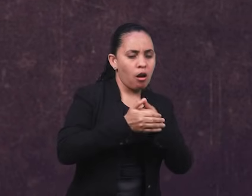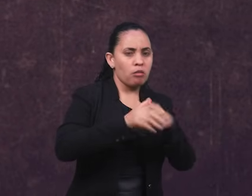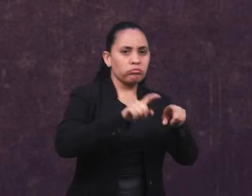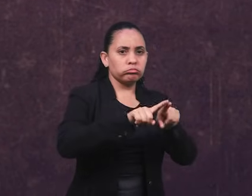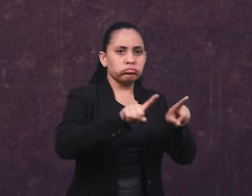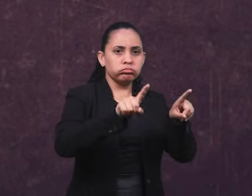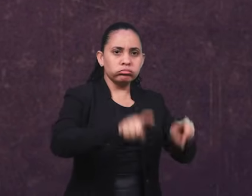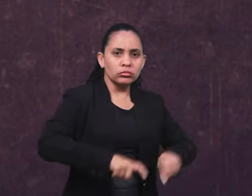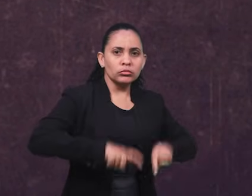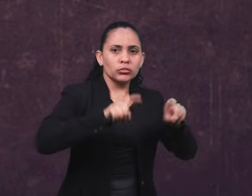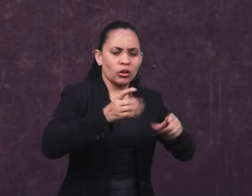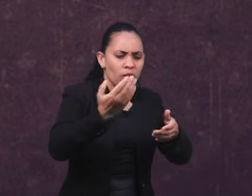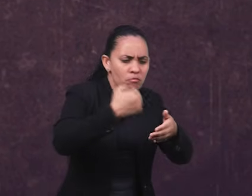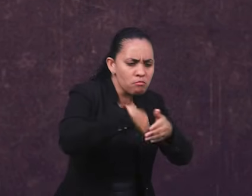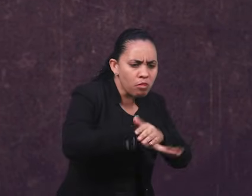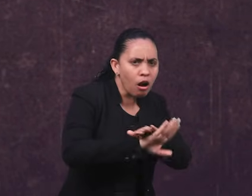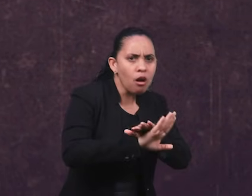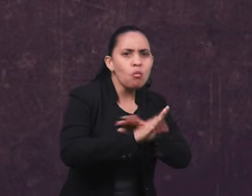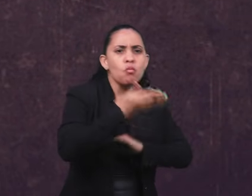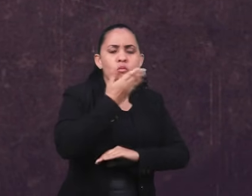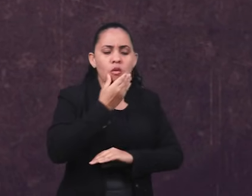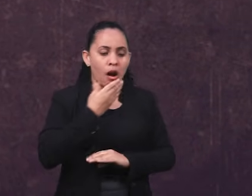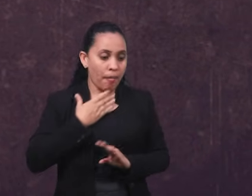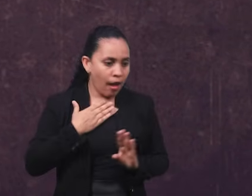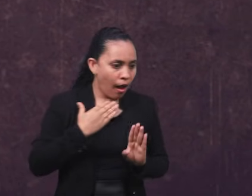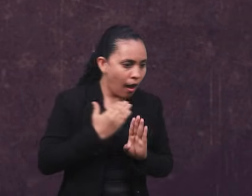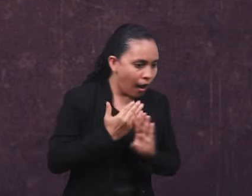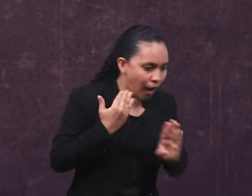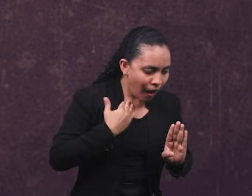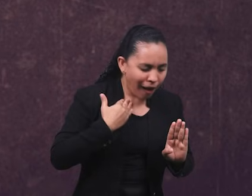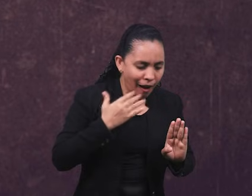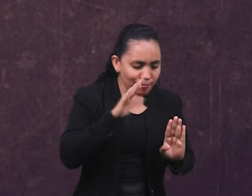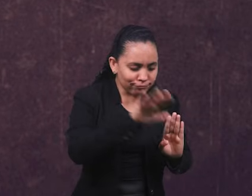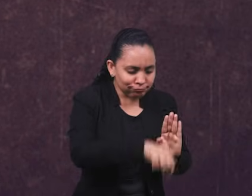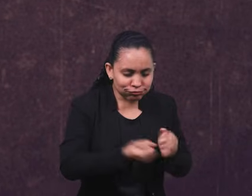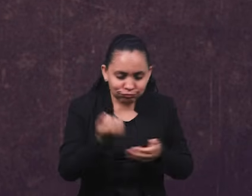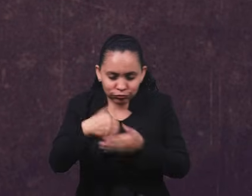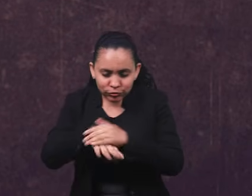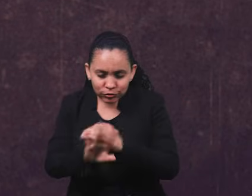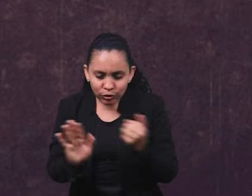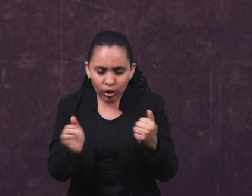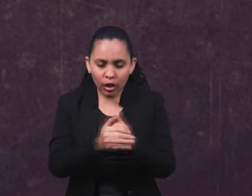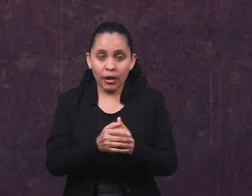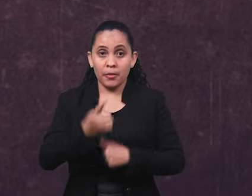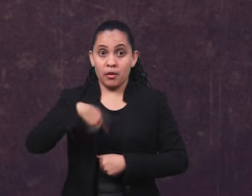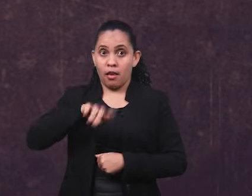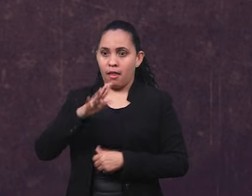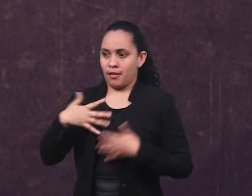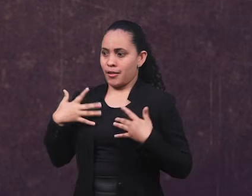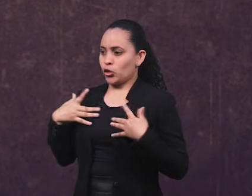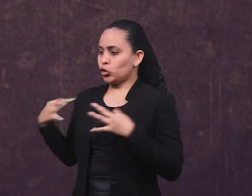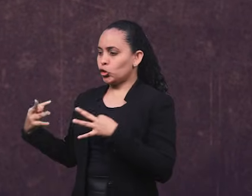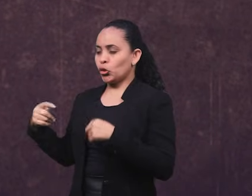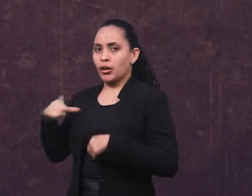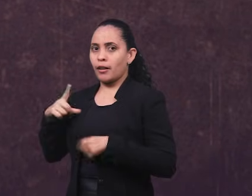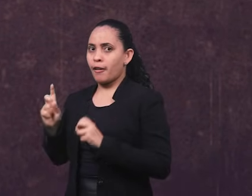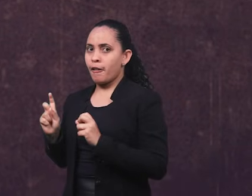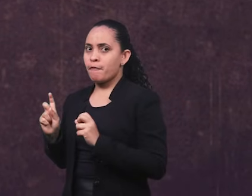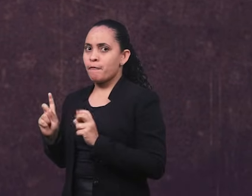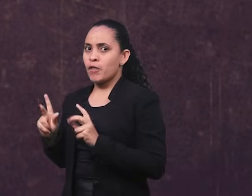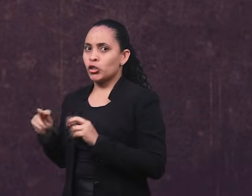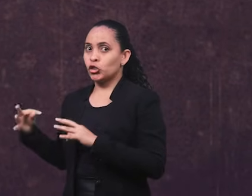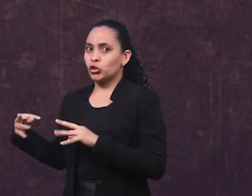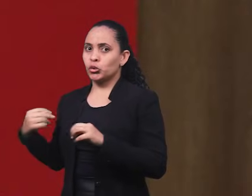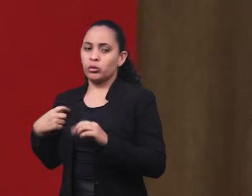campo que um homem achou e escondeu. E pelo gozo dele, vai e vende tudo o que tem e compra